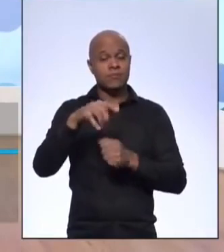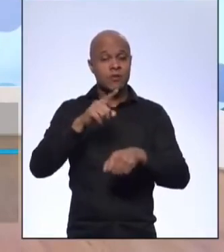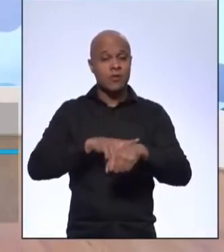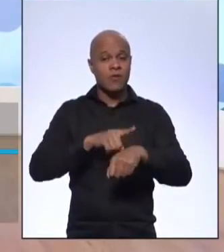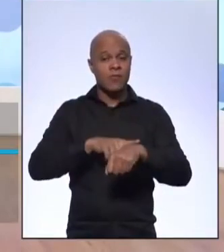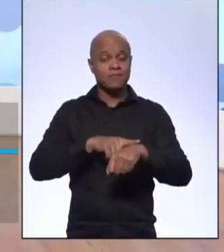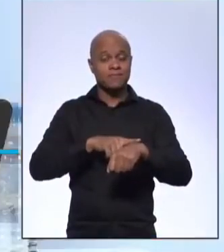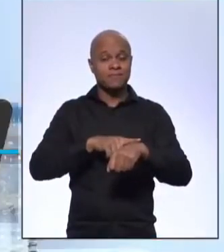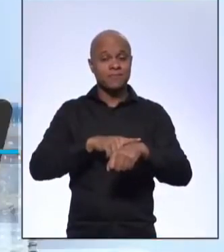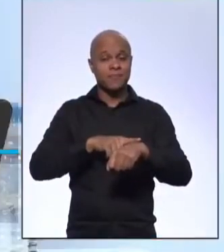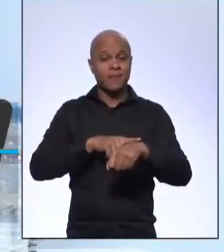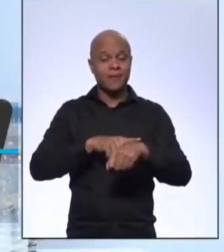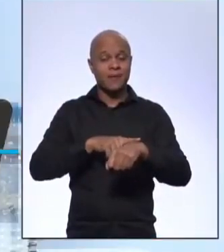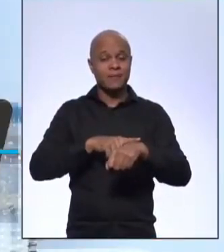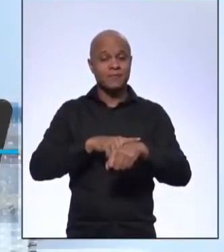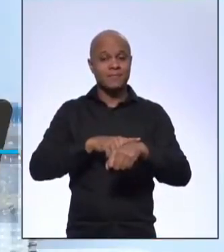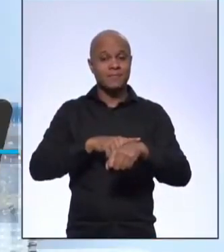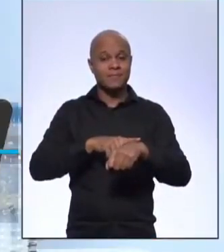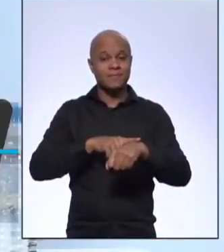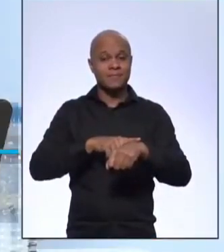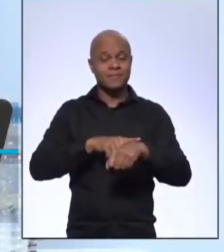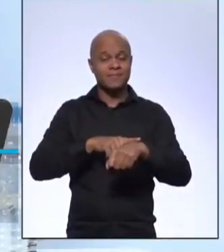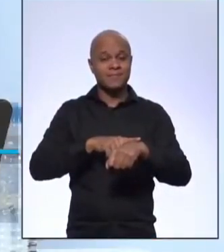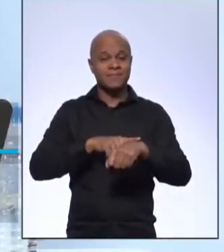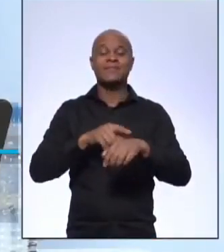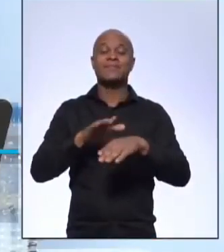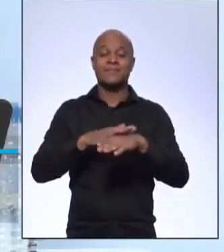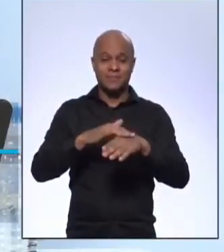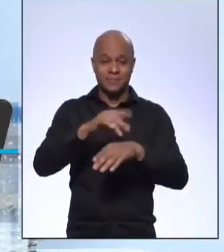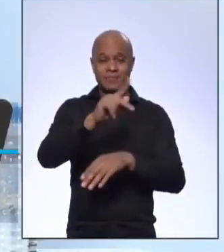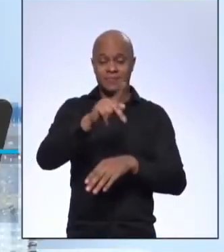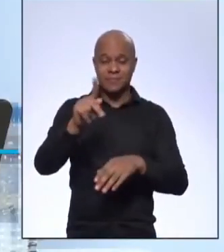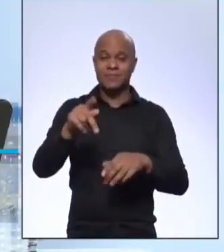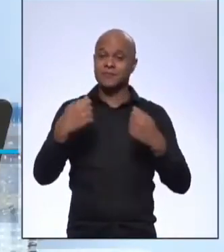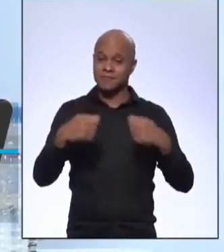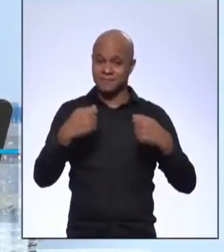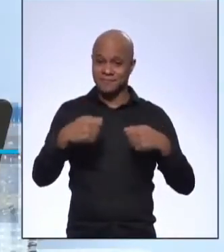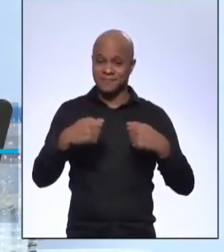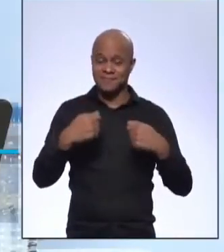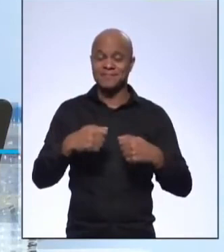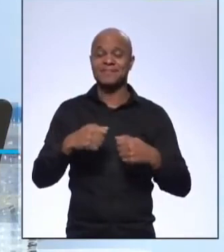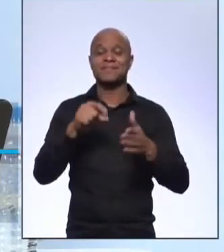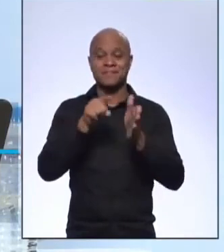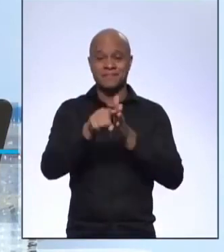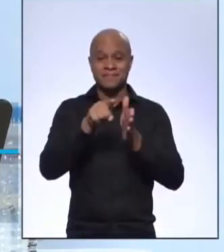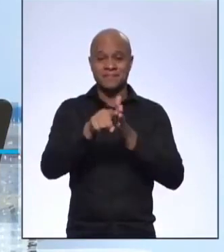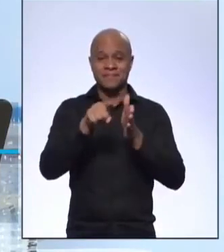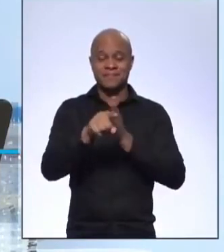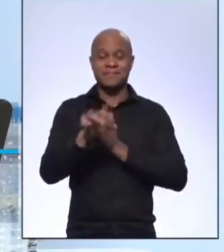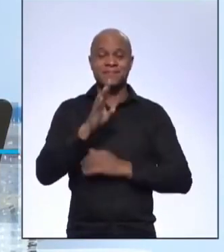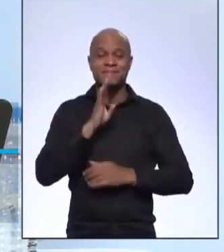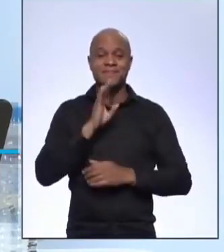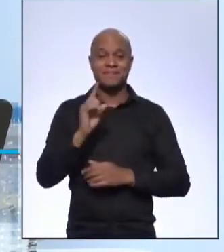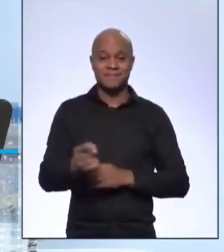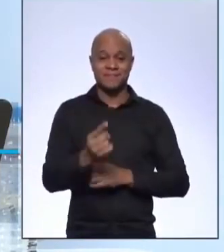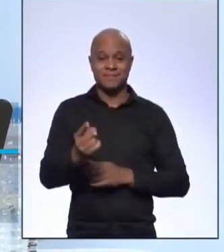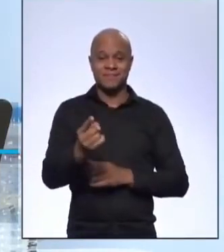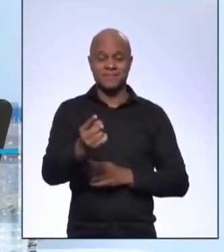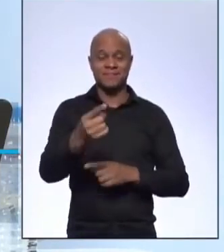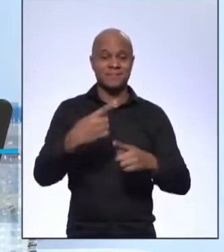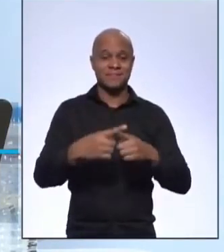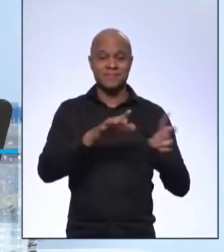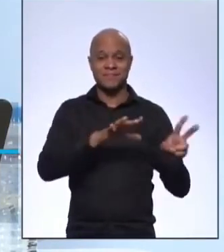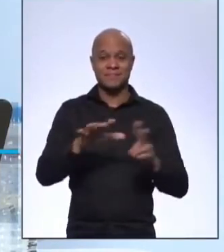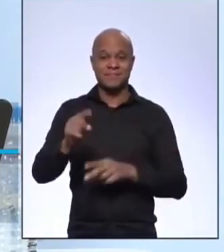importante, né, que você precisa realmente conversar com o seu professor, né, pesquisar e aprofundar um pouco mais. Porque na semana